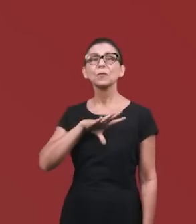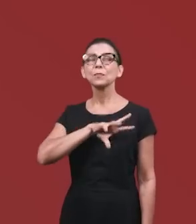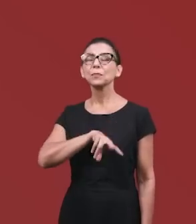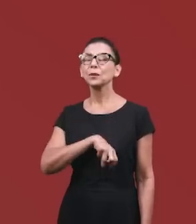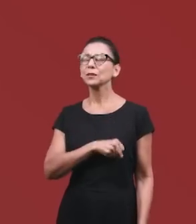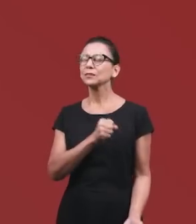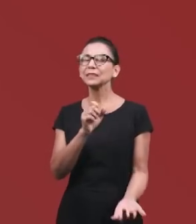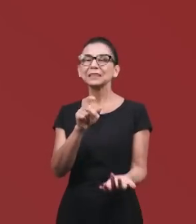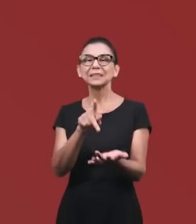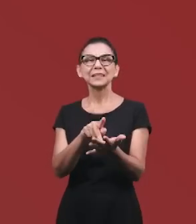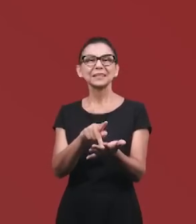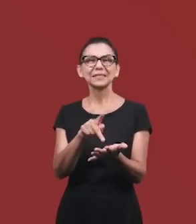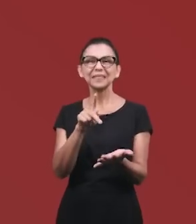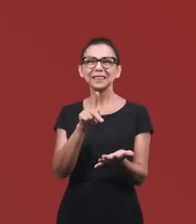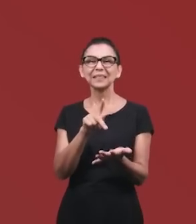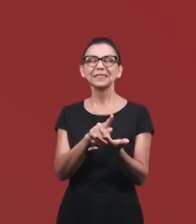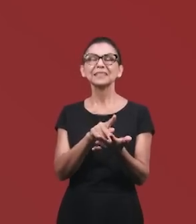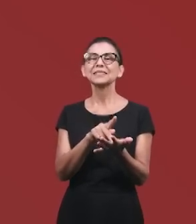O amor